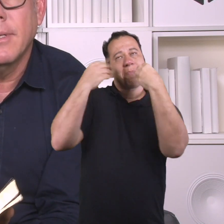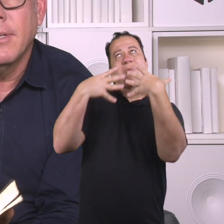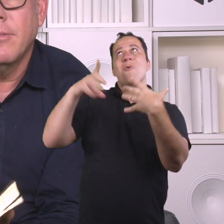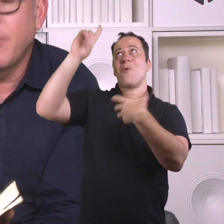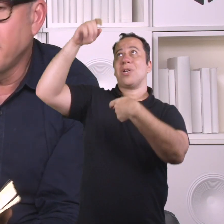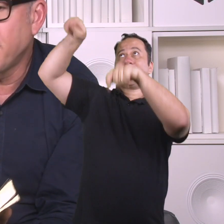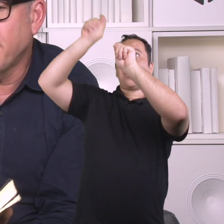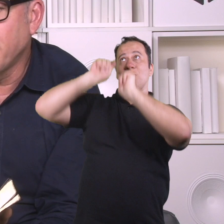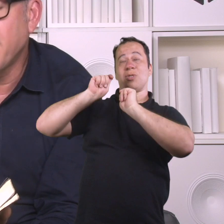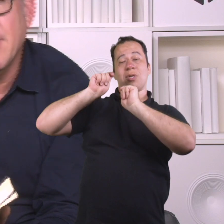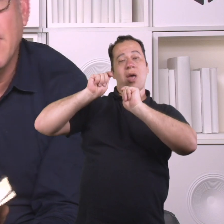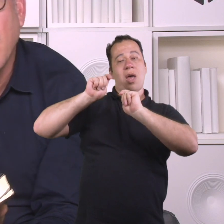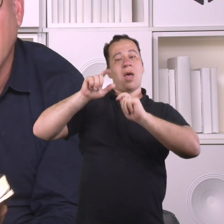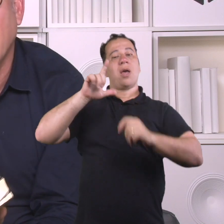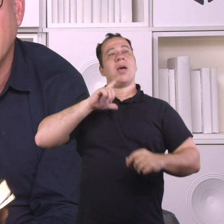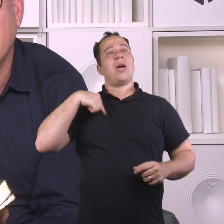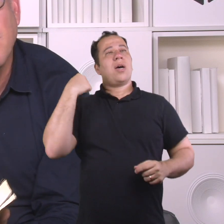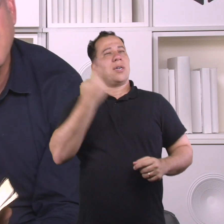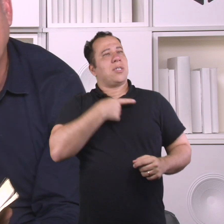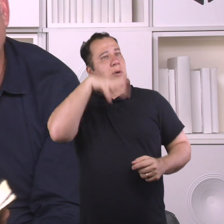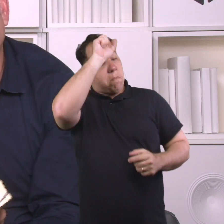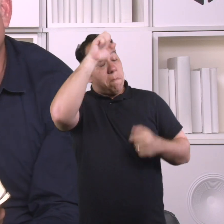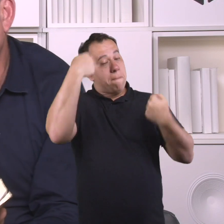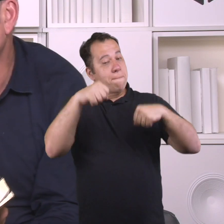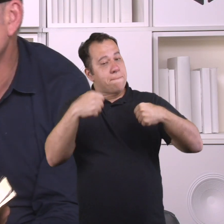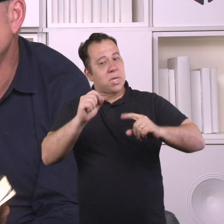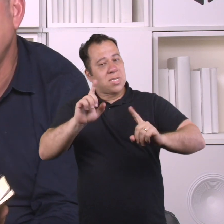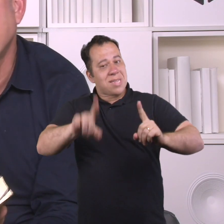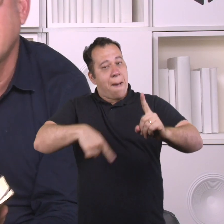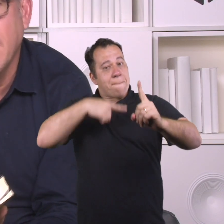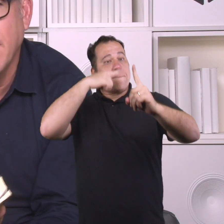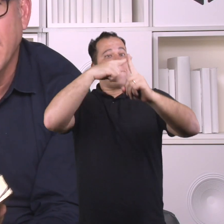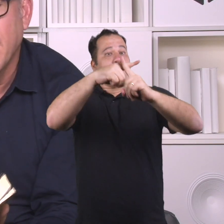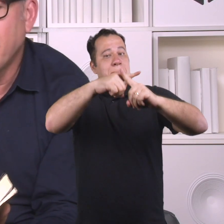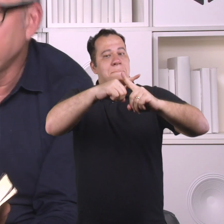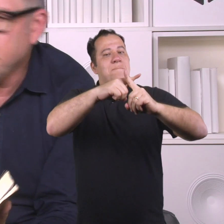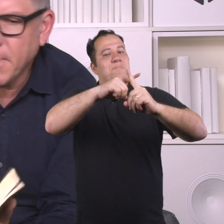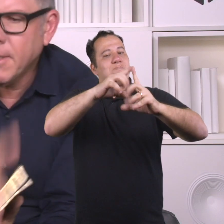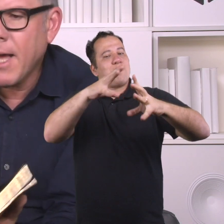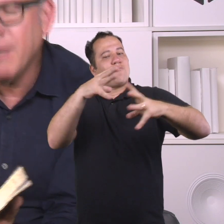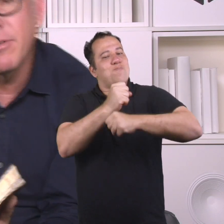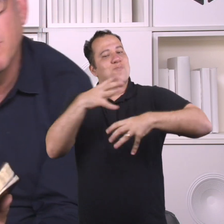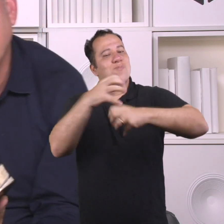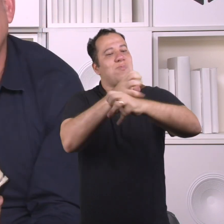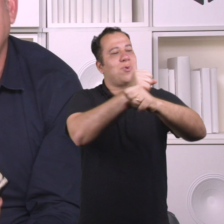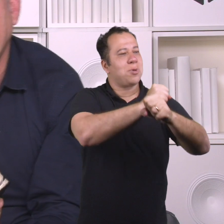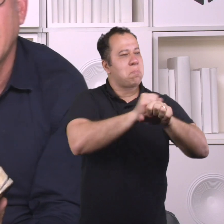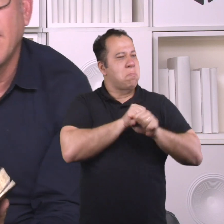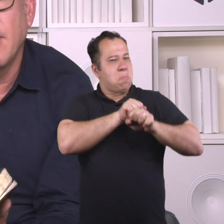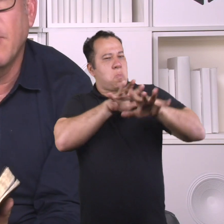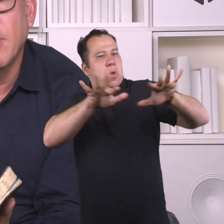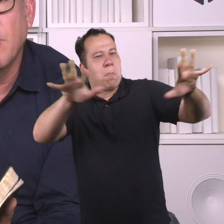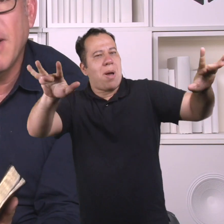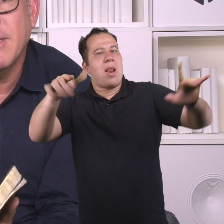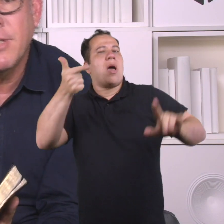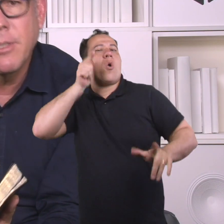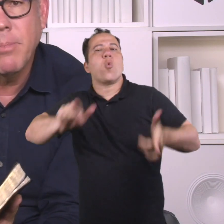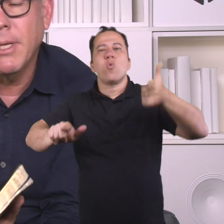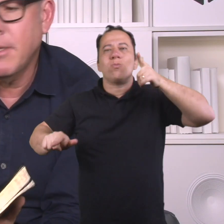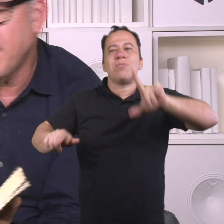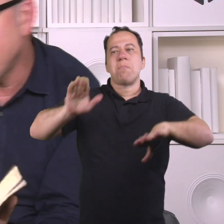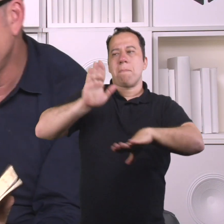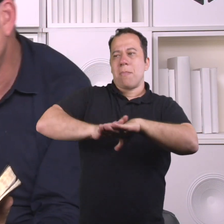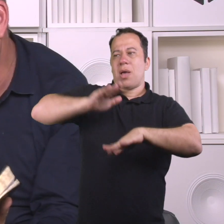circulação. Vamos fazer negócios, vamos multiplicar, vamos investir, vamos plantar e vamos colher. E quanto mais a